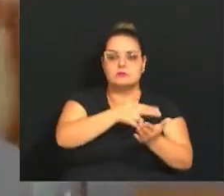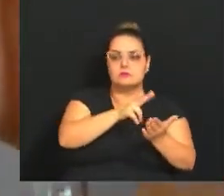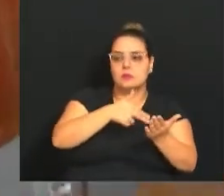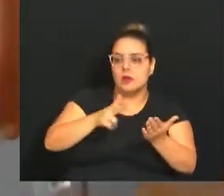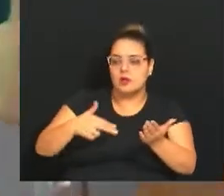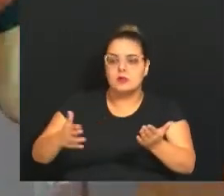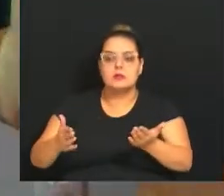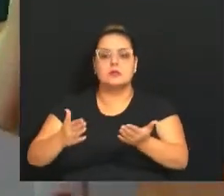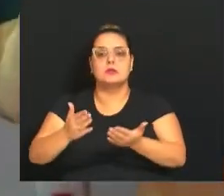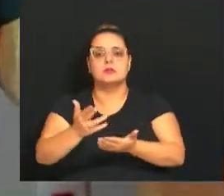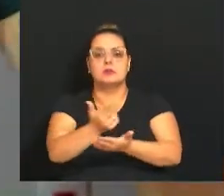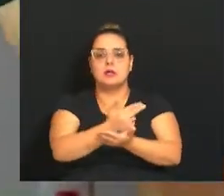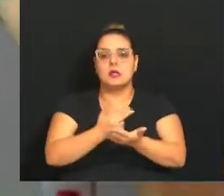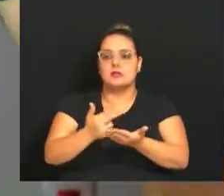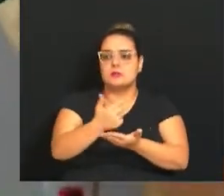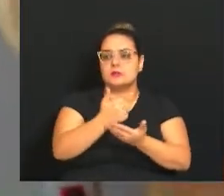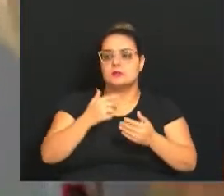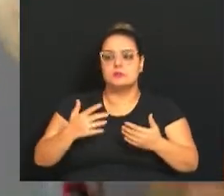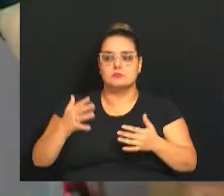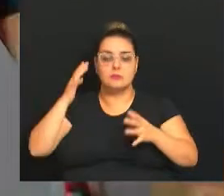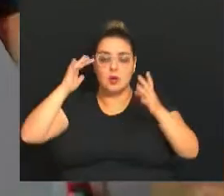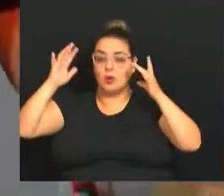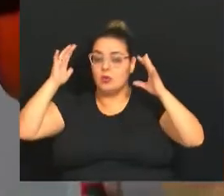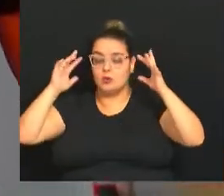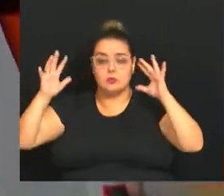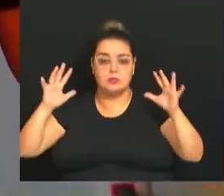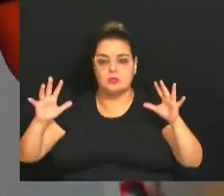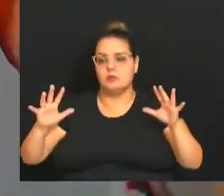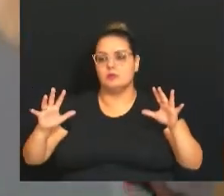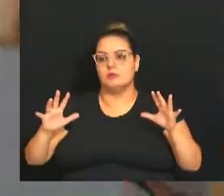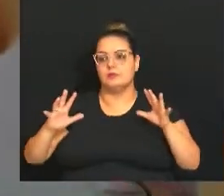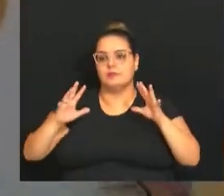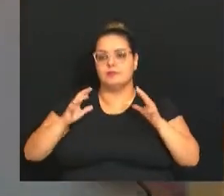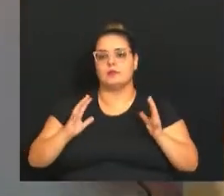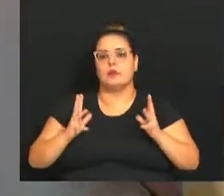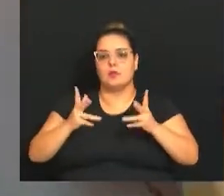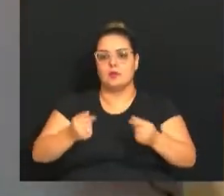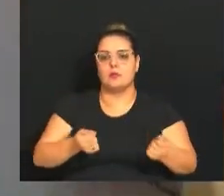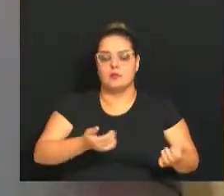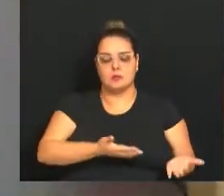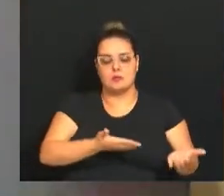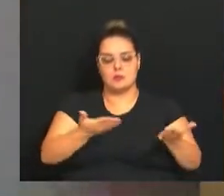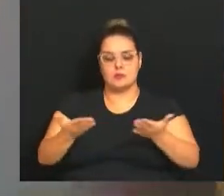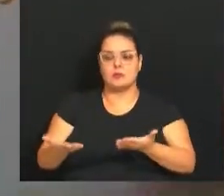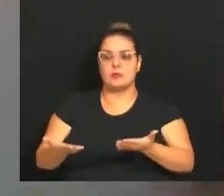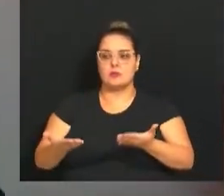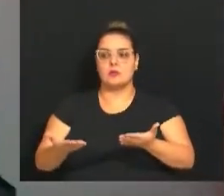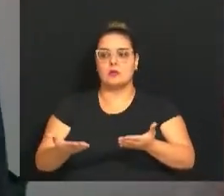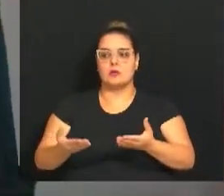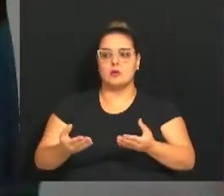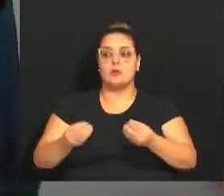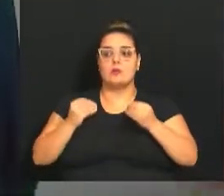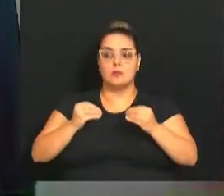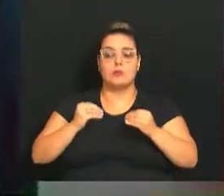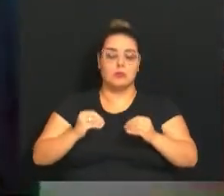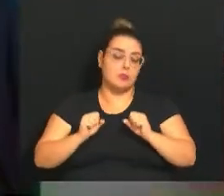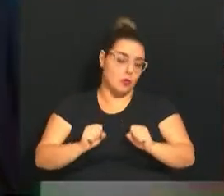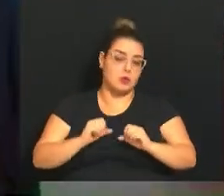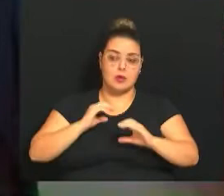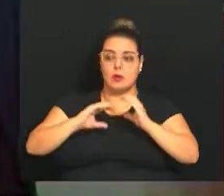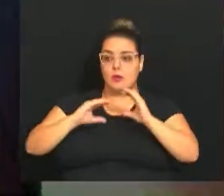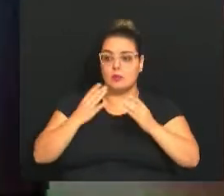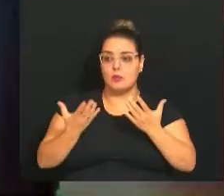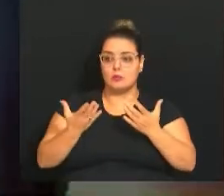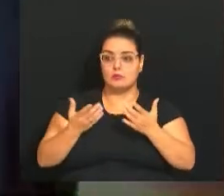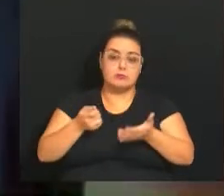possam, enfim, desenhar e aquilo que a própria exposição traz para elas poderem comunicar. Não é